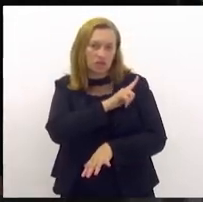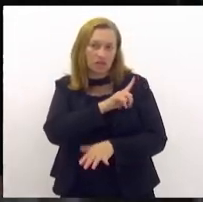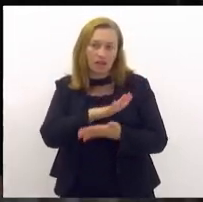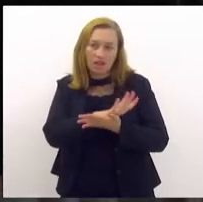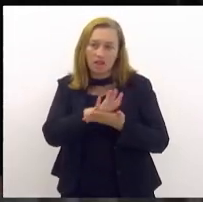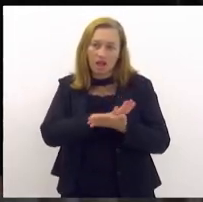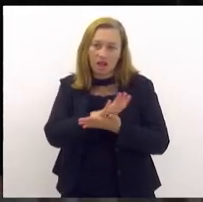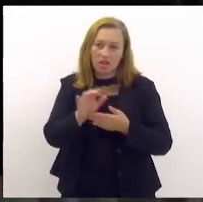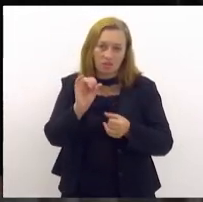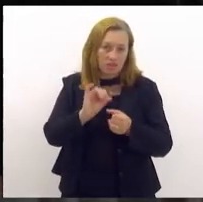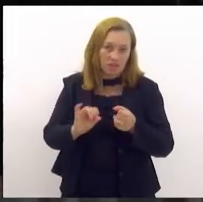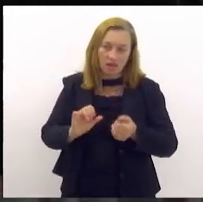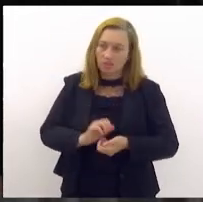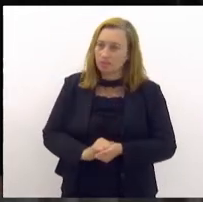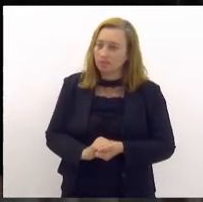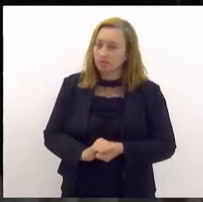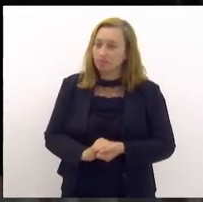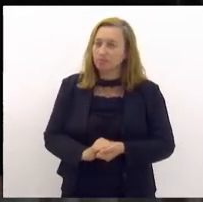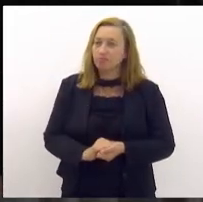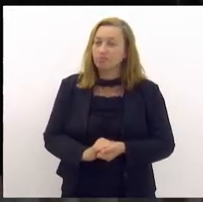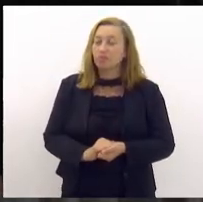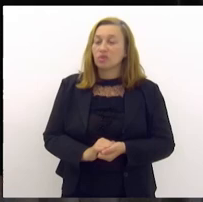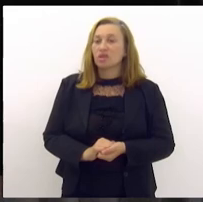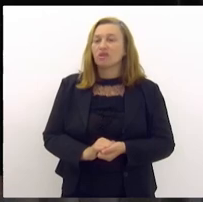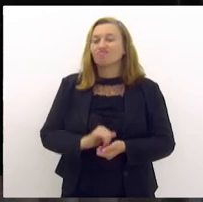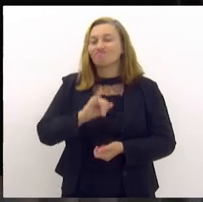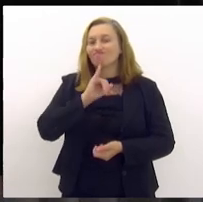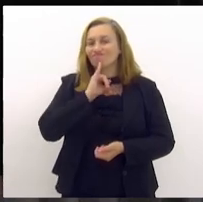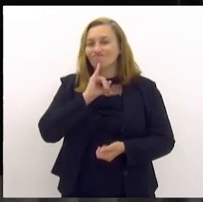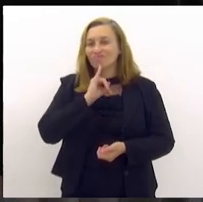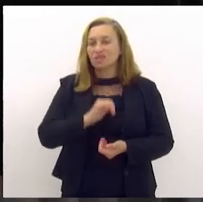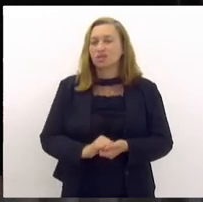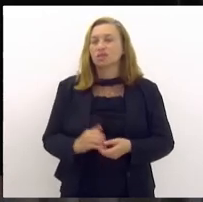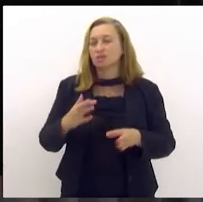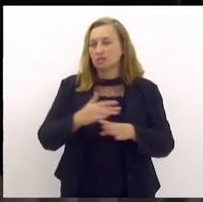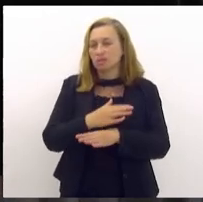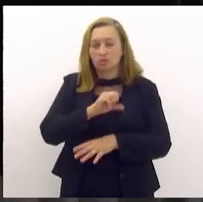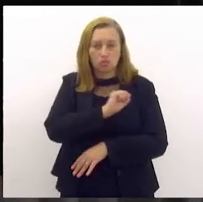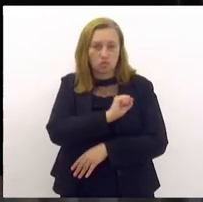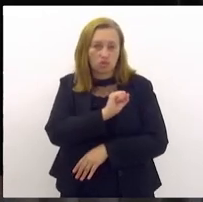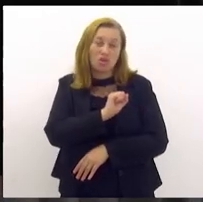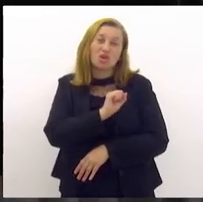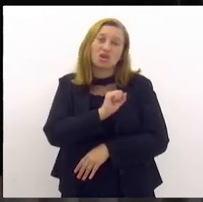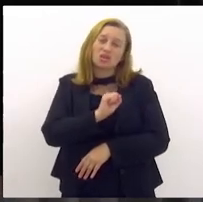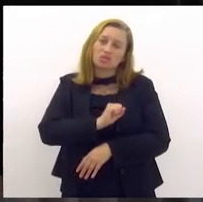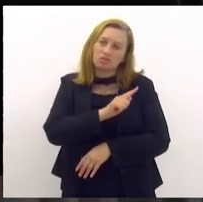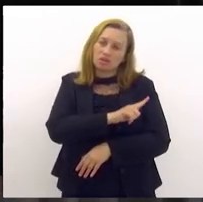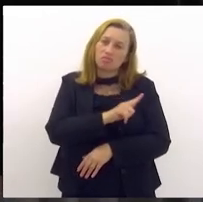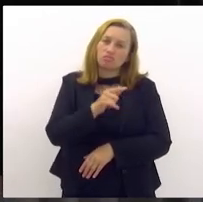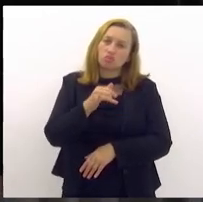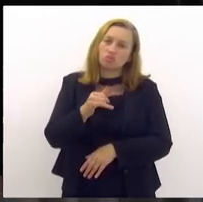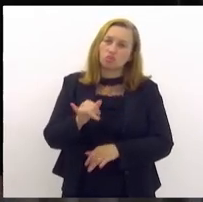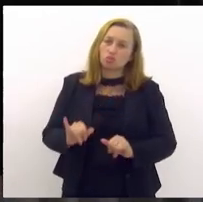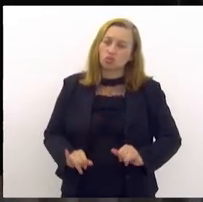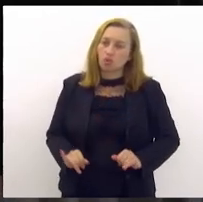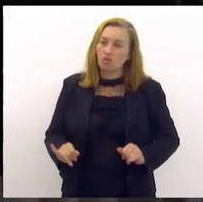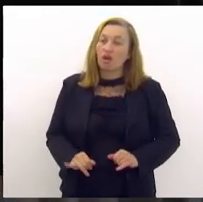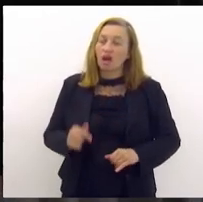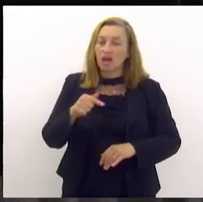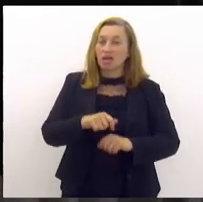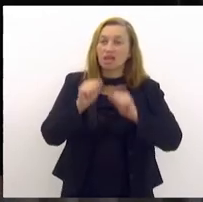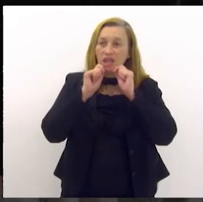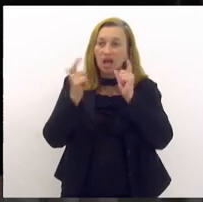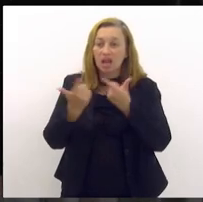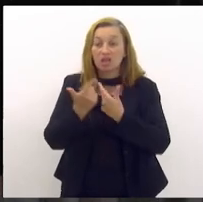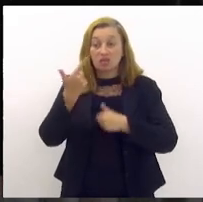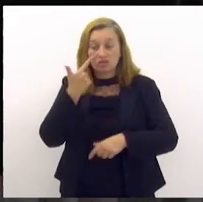feito. É lamentável que a nossa cidade sofra com isso. Porém, aqui na Alerj já demos alguns passos